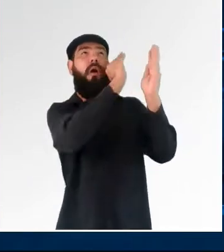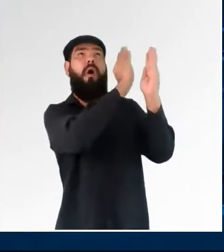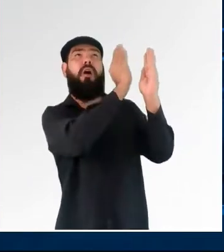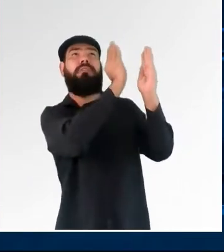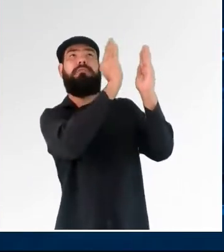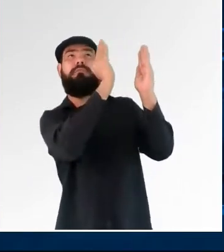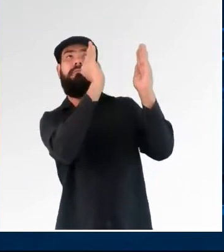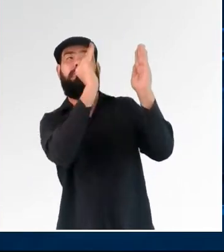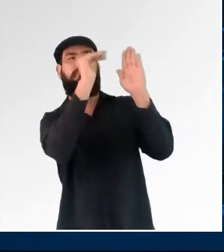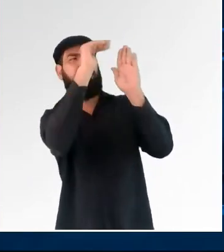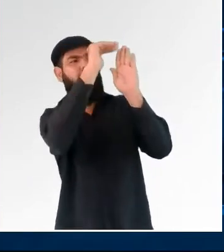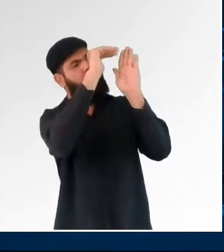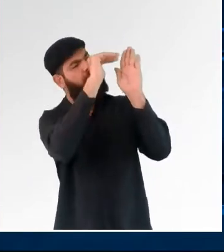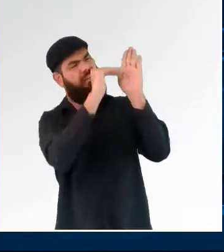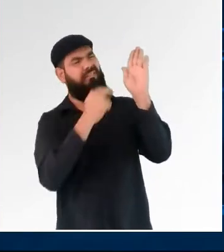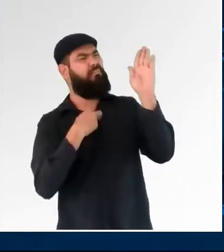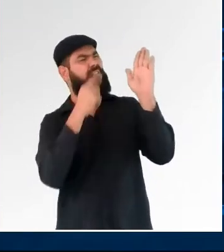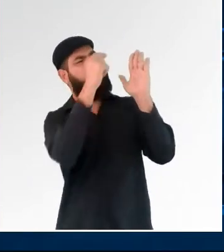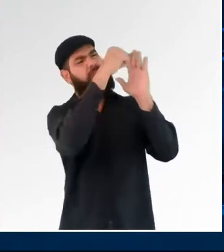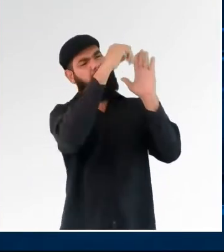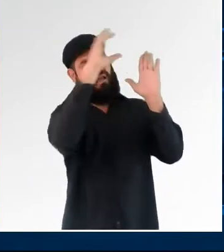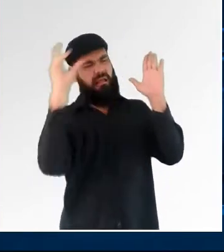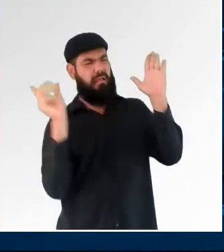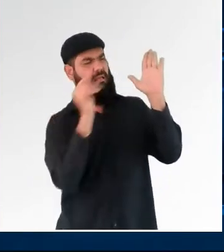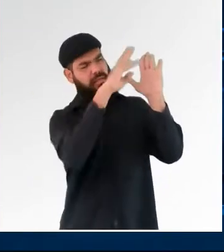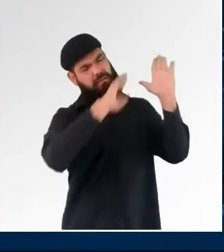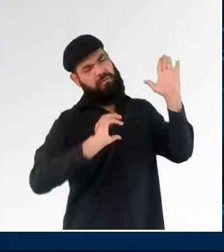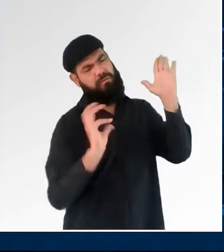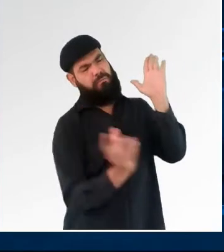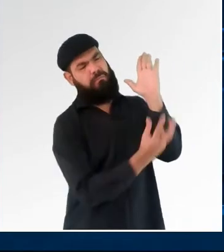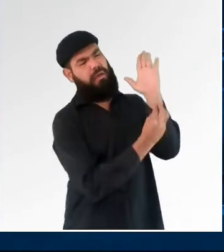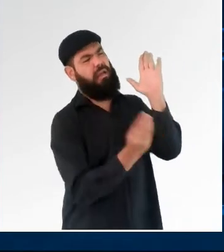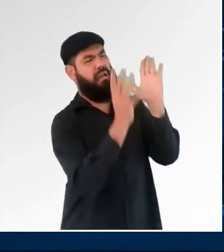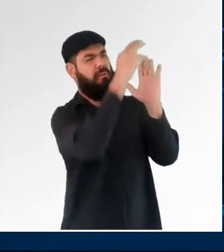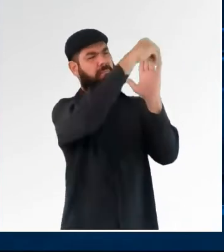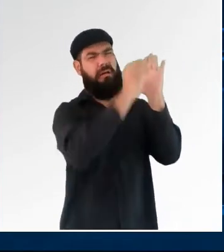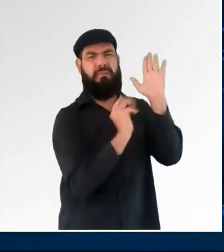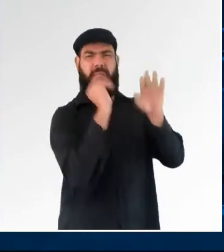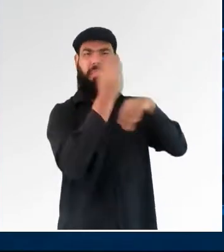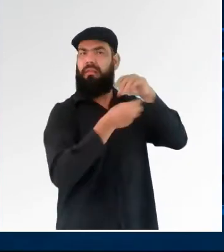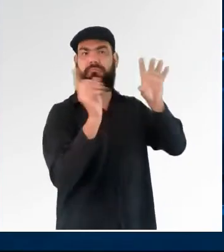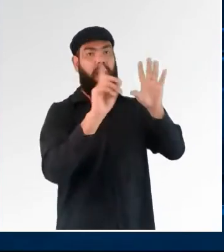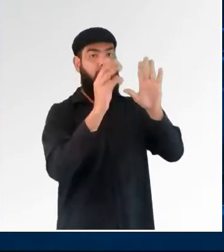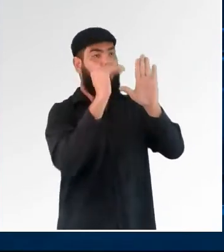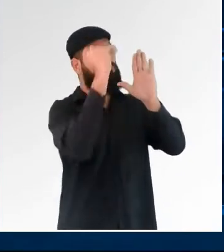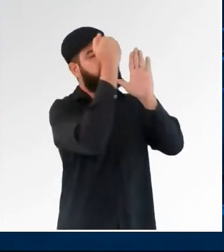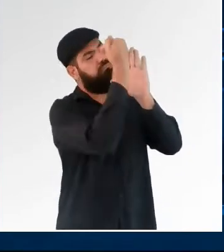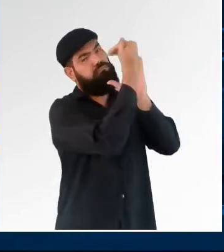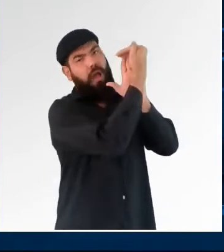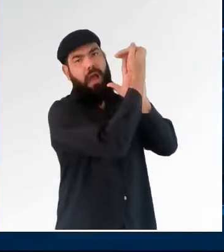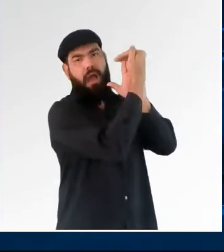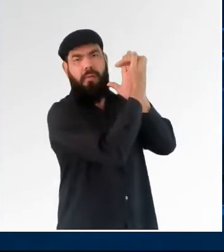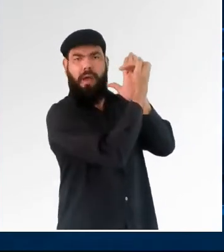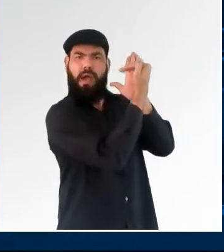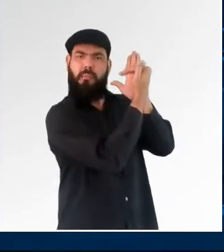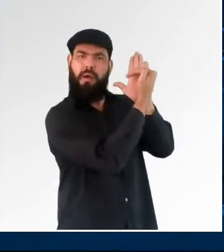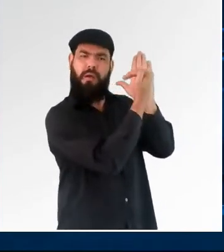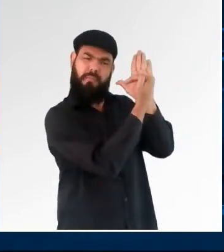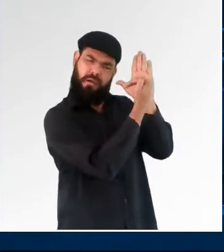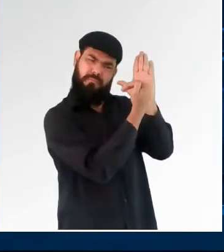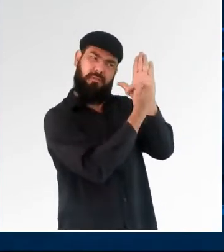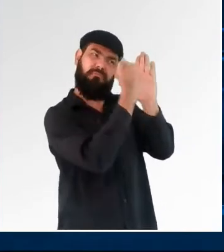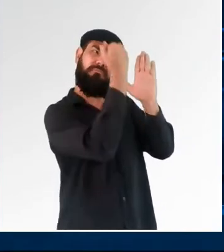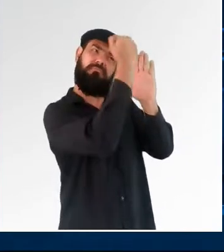não pode pegar uma parte lá do final do texto, colocar a parte do início, misturar tudo. Seguir uma